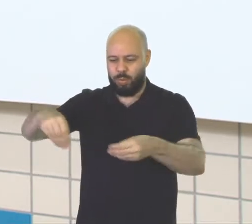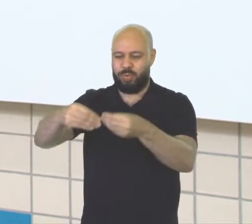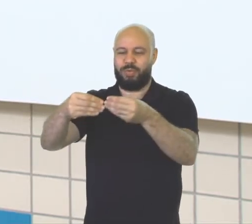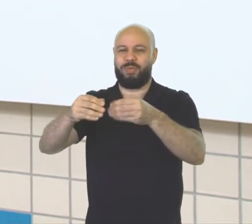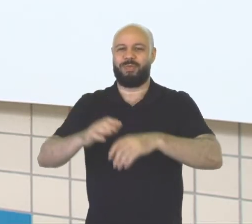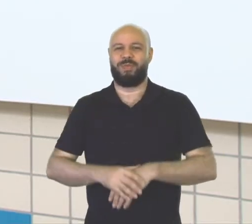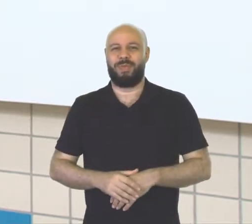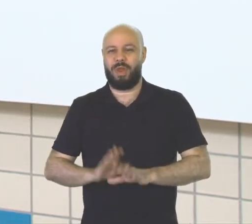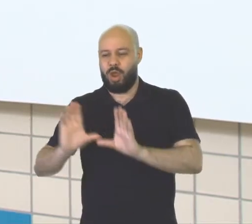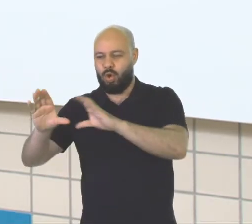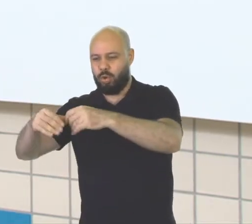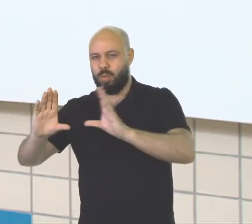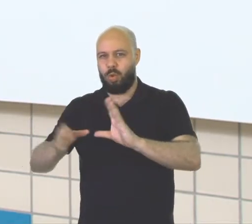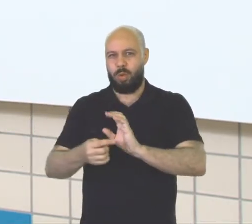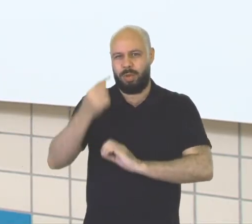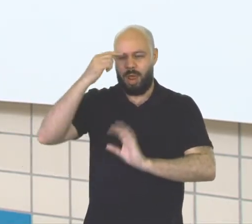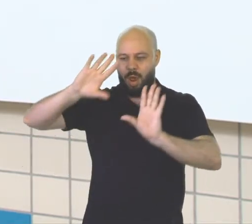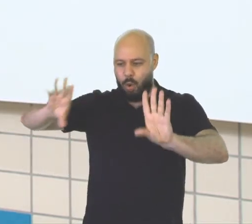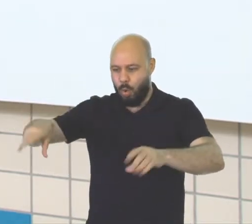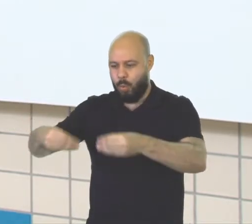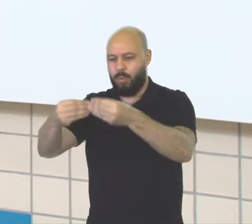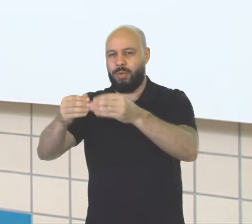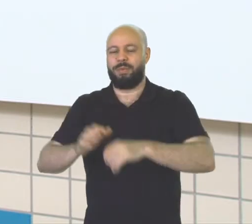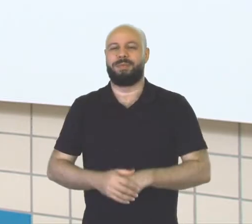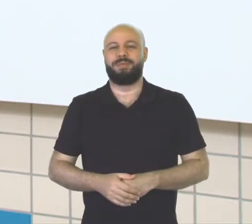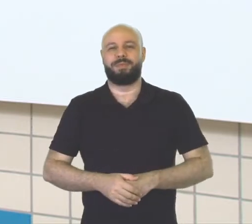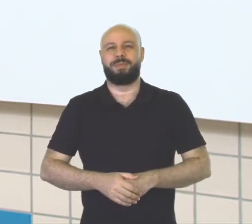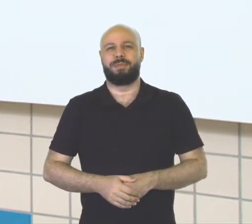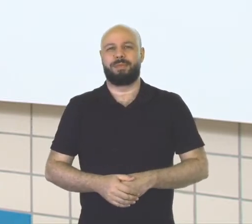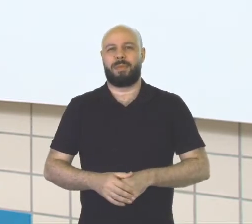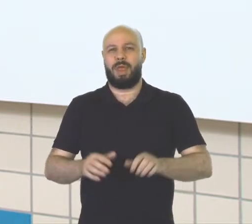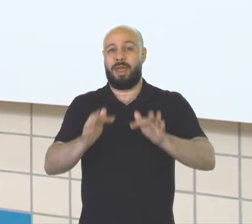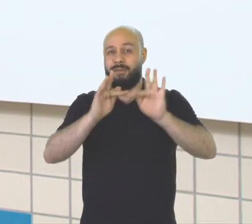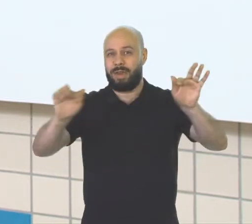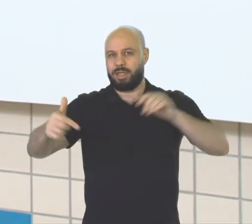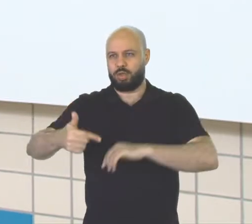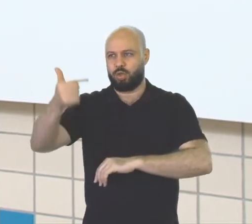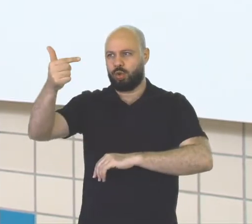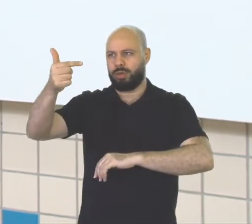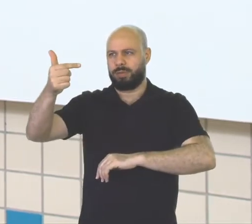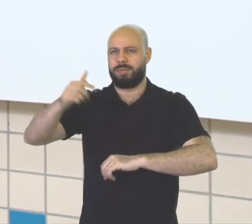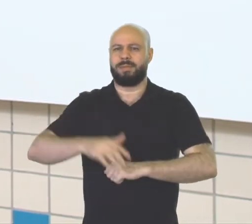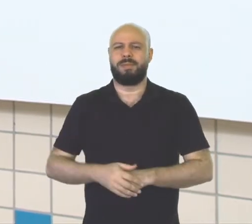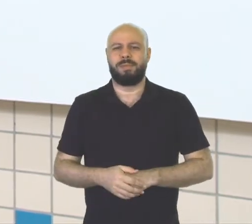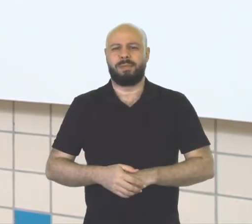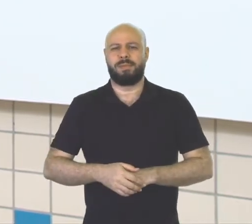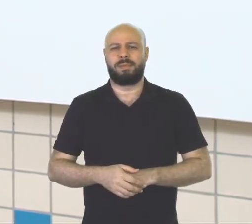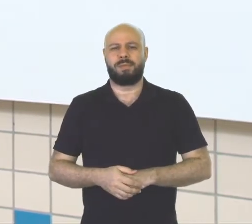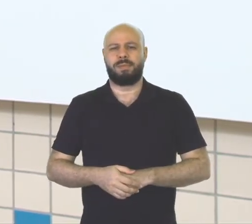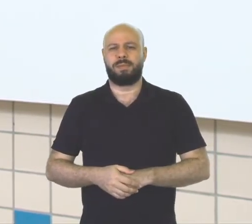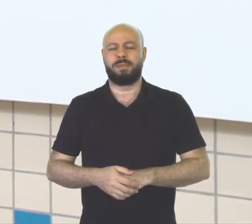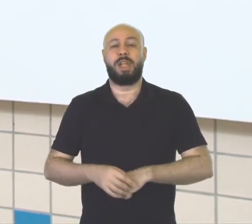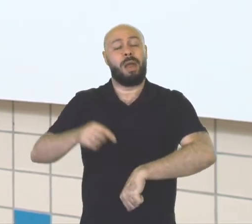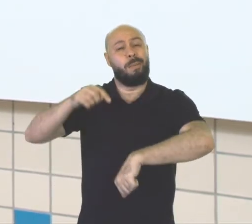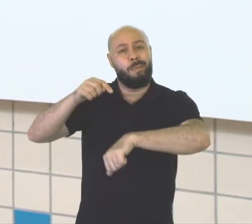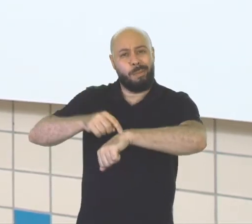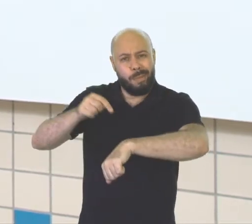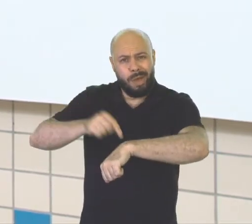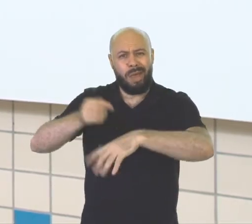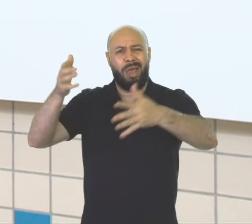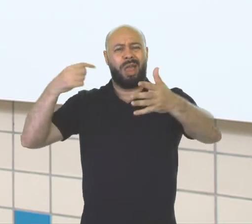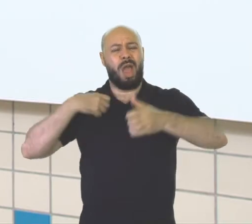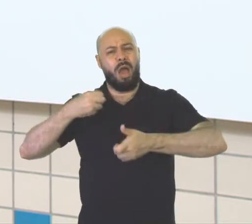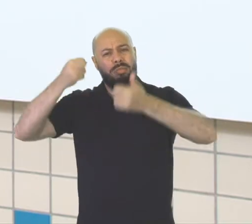de ideias. Number two. Então eu tenho aqui, né? While I explain,